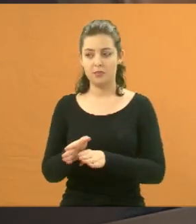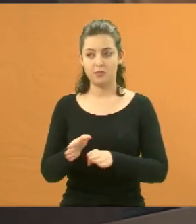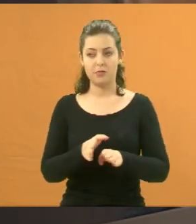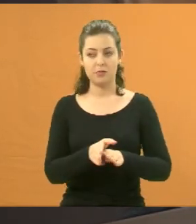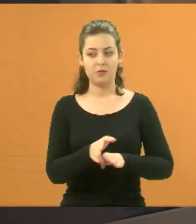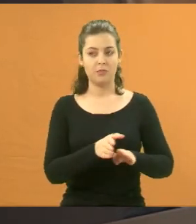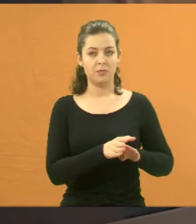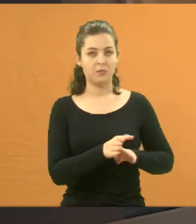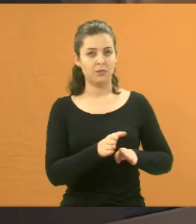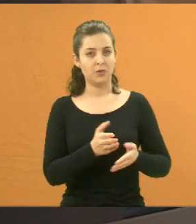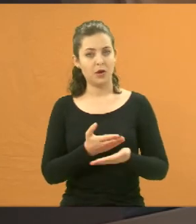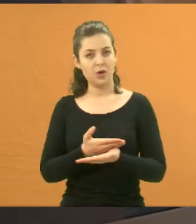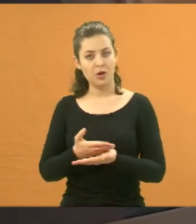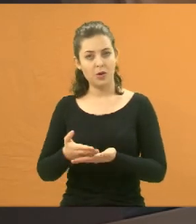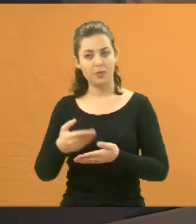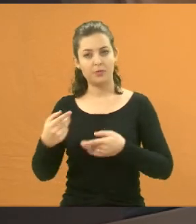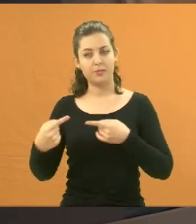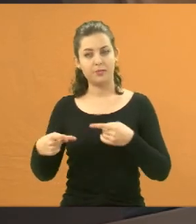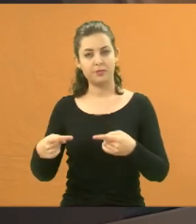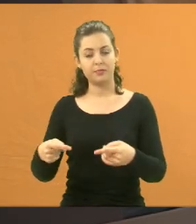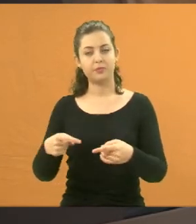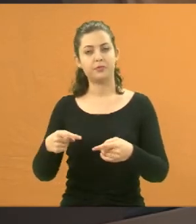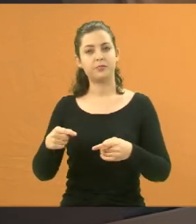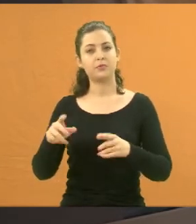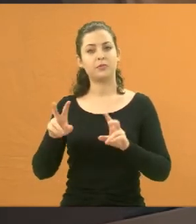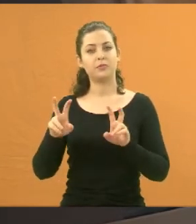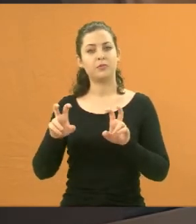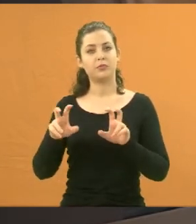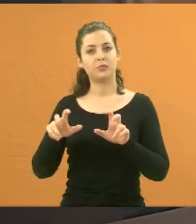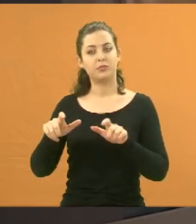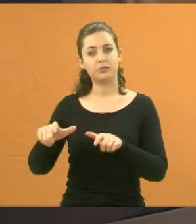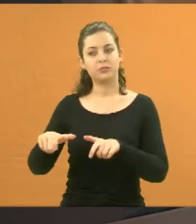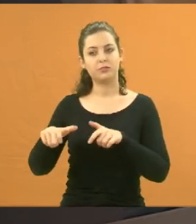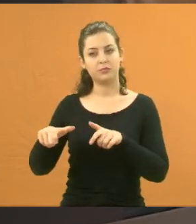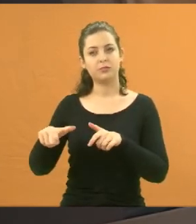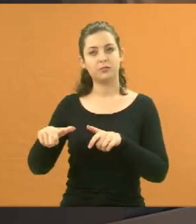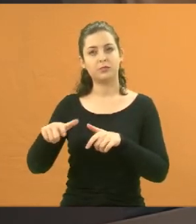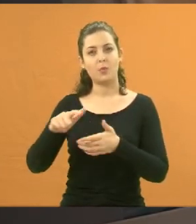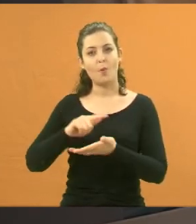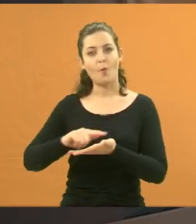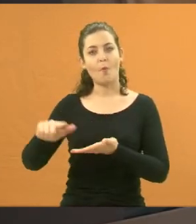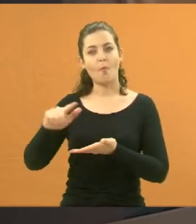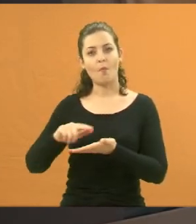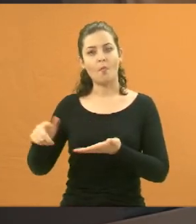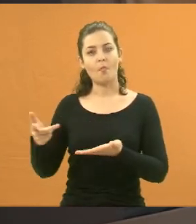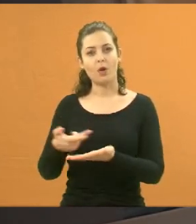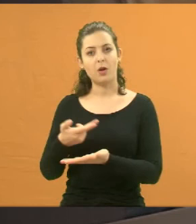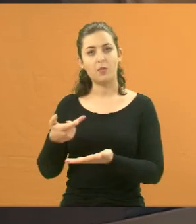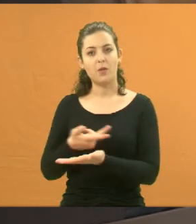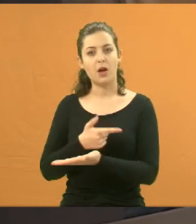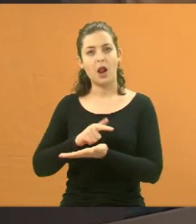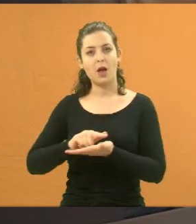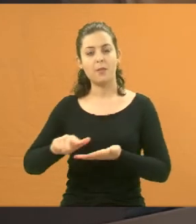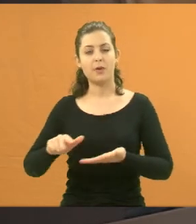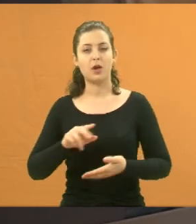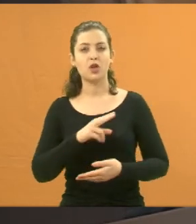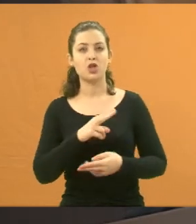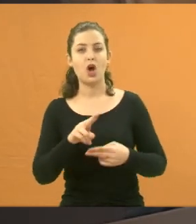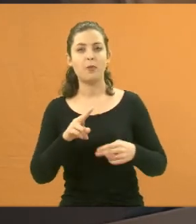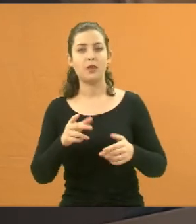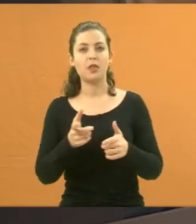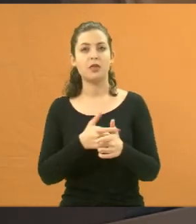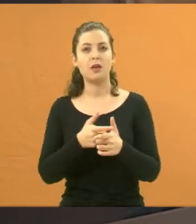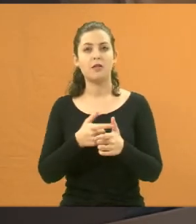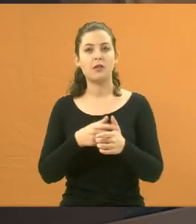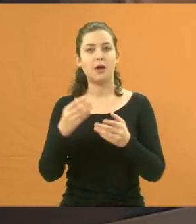pedir, já que a gente comece já a debater o assunto da capina, porque o que está acontecendo de grave aí é que o tribunal tem mandado o nome dos devedores